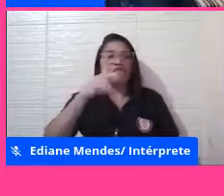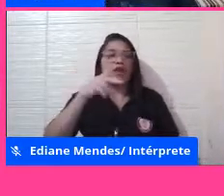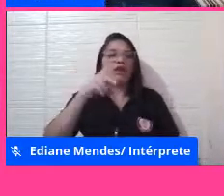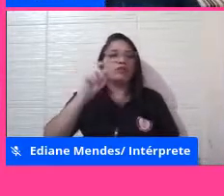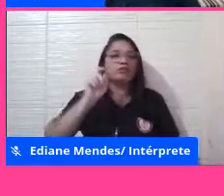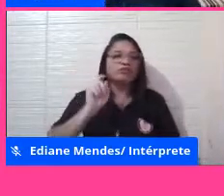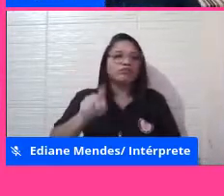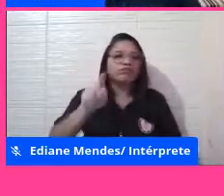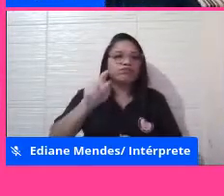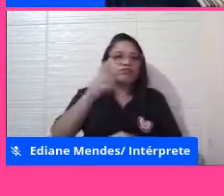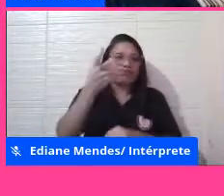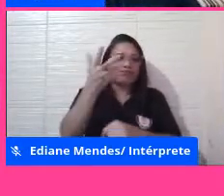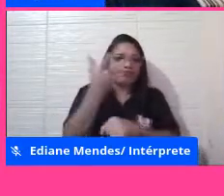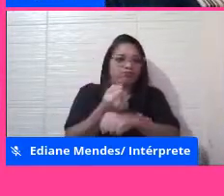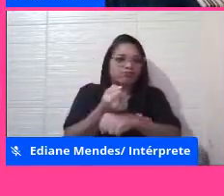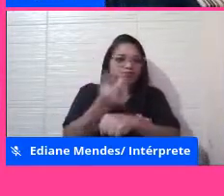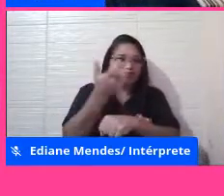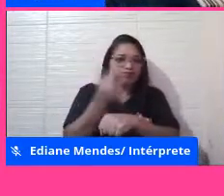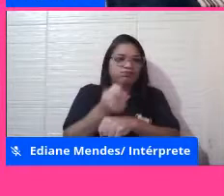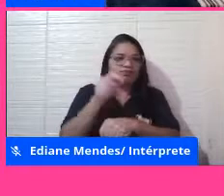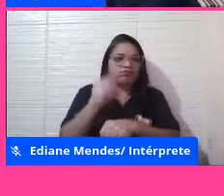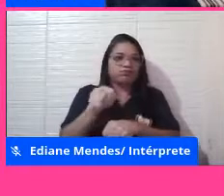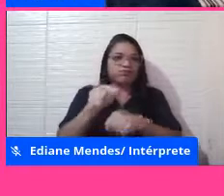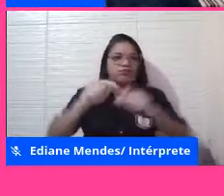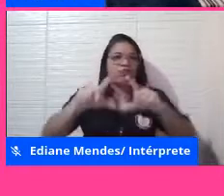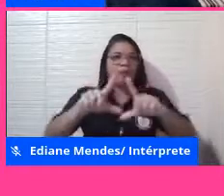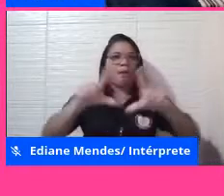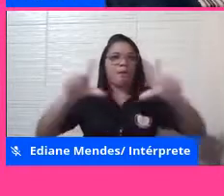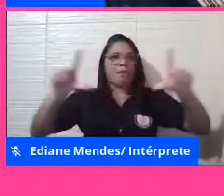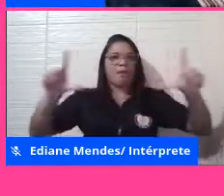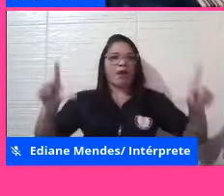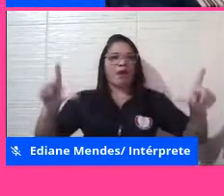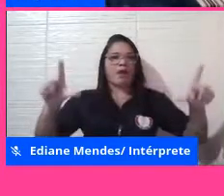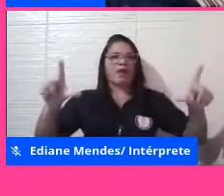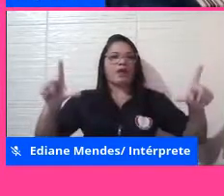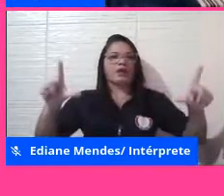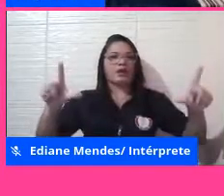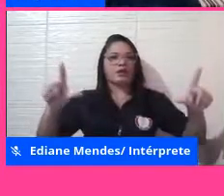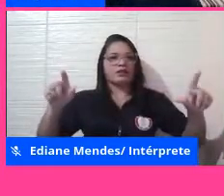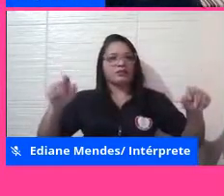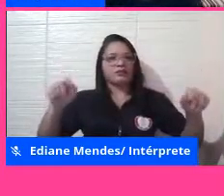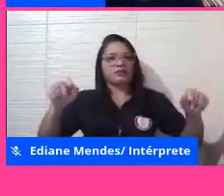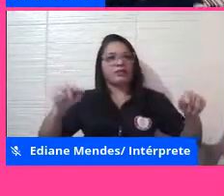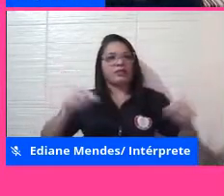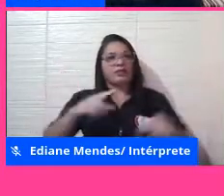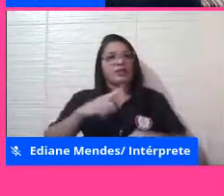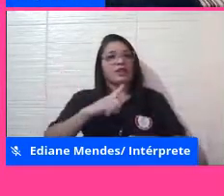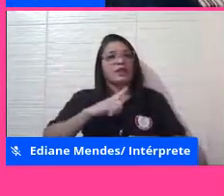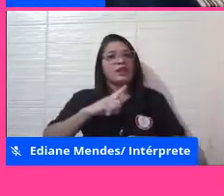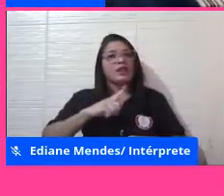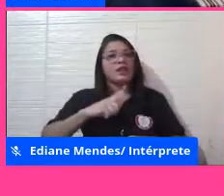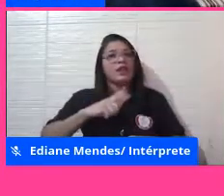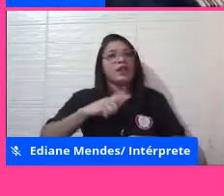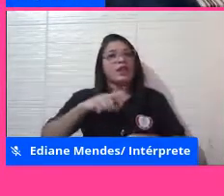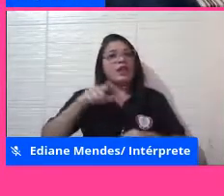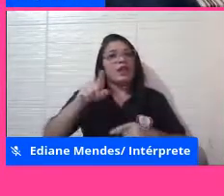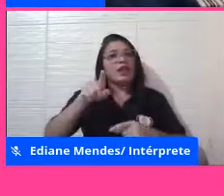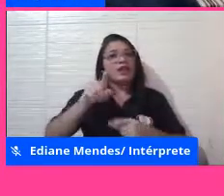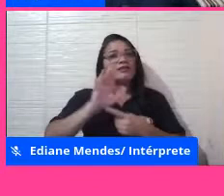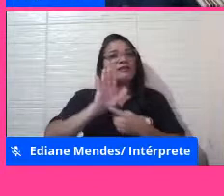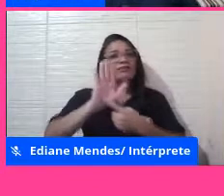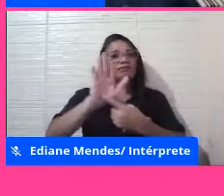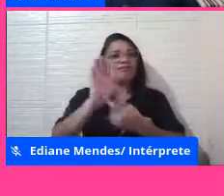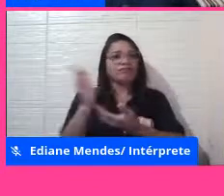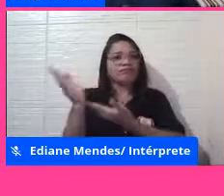abrir esse zip, né? Vai abrir esse arquivo zipado. Quando você abrir esse arquivo, você vai ter esse arquivo DSM,